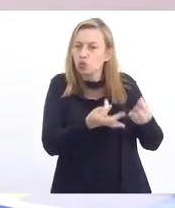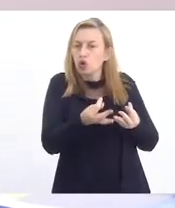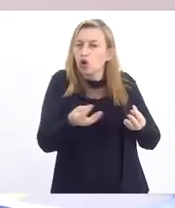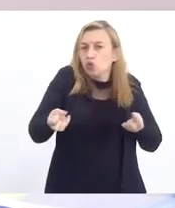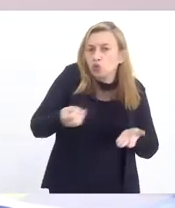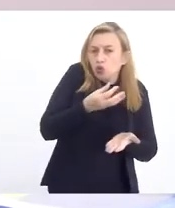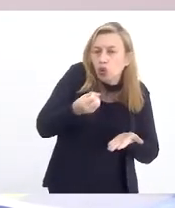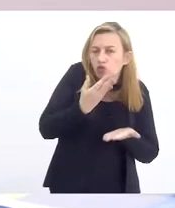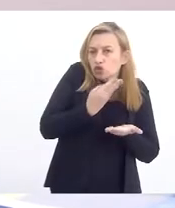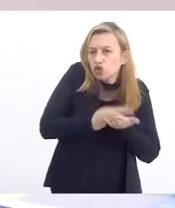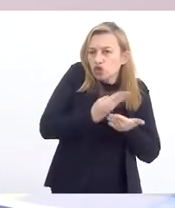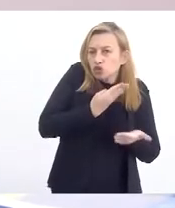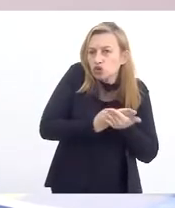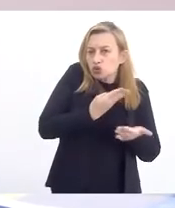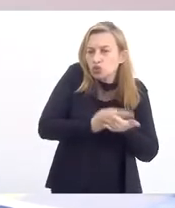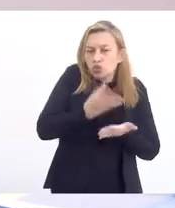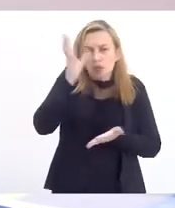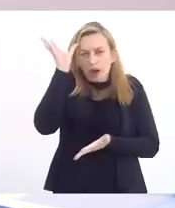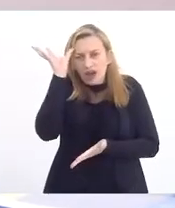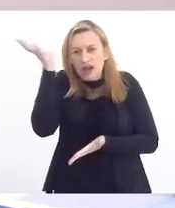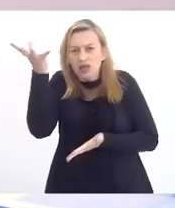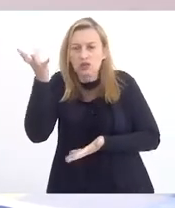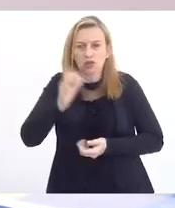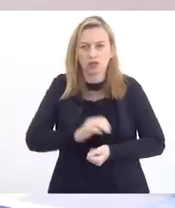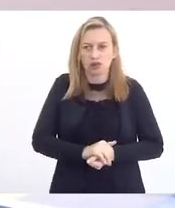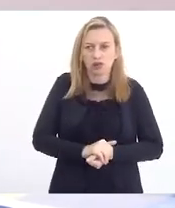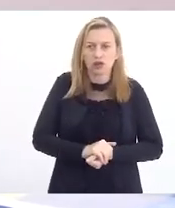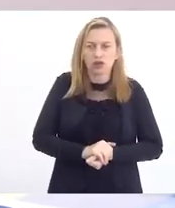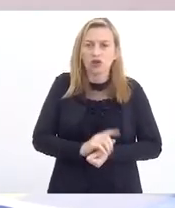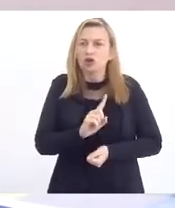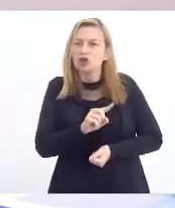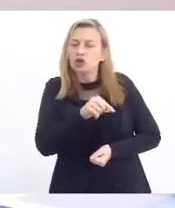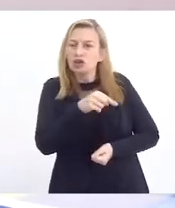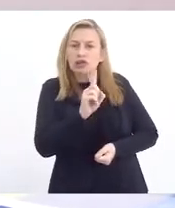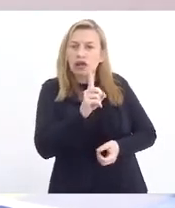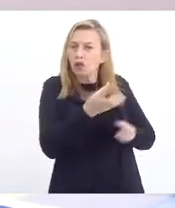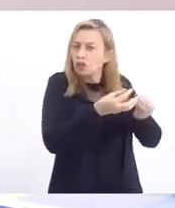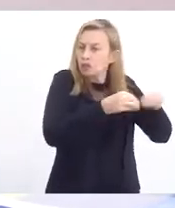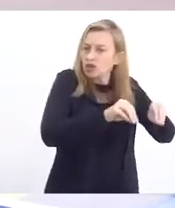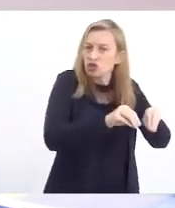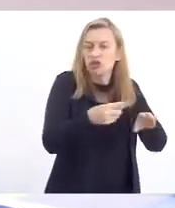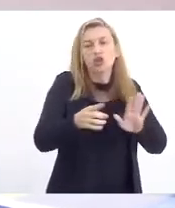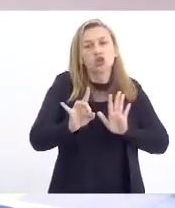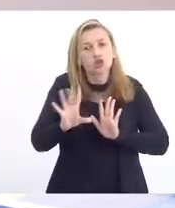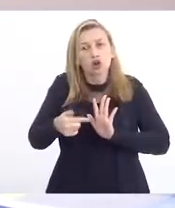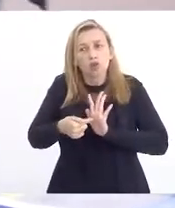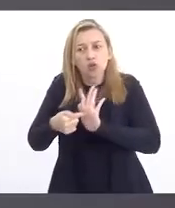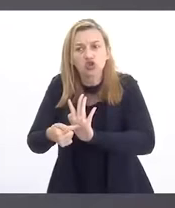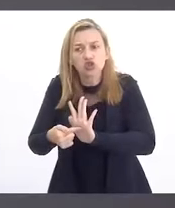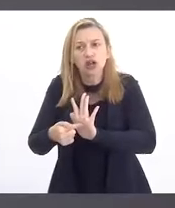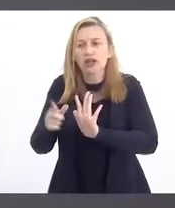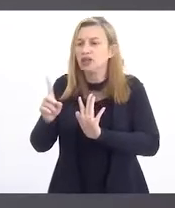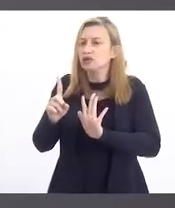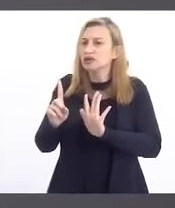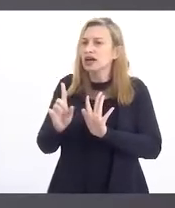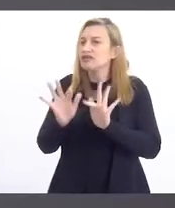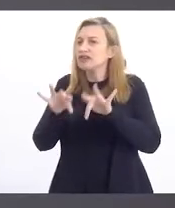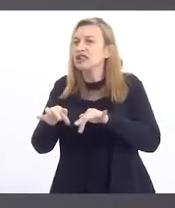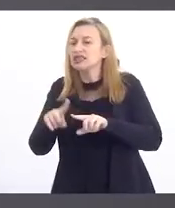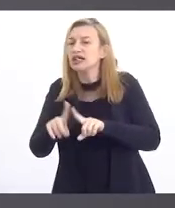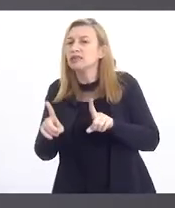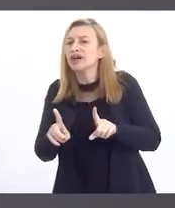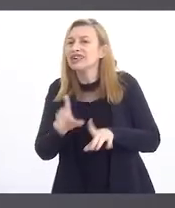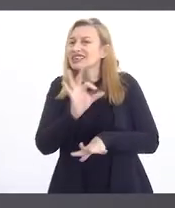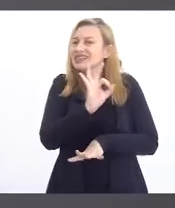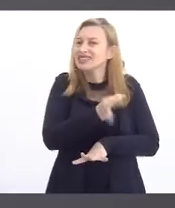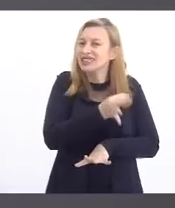estudo para dar uma solução que não prejudique, vou só mostrar, isso não está ainda definida a solução, mas